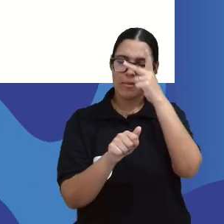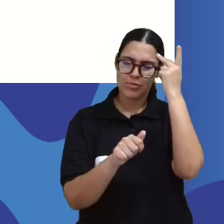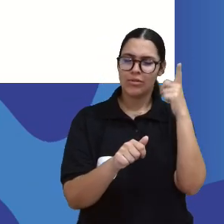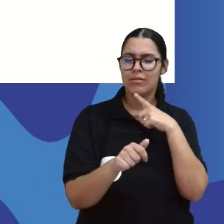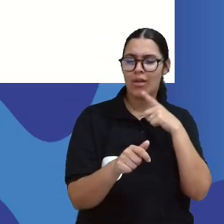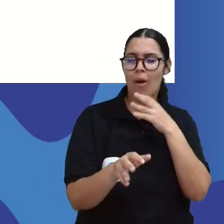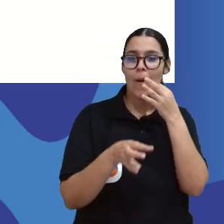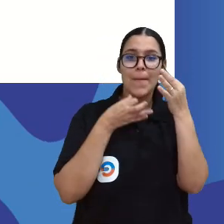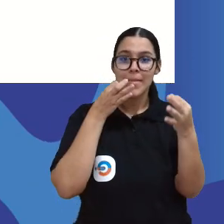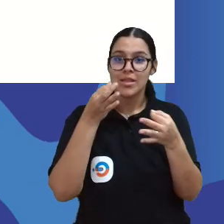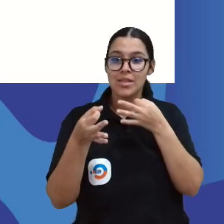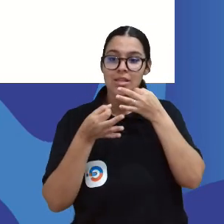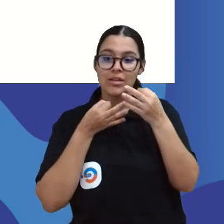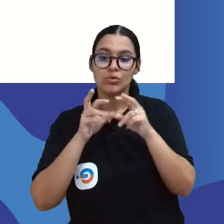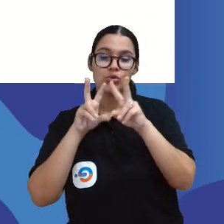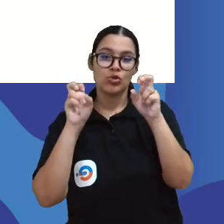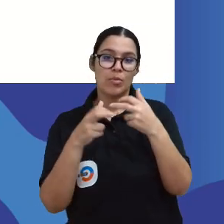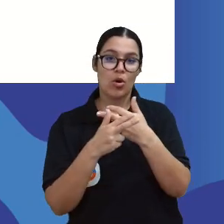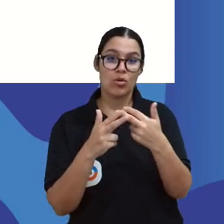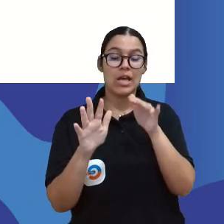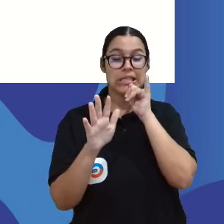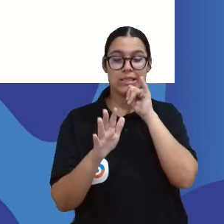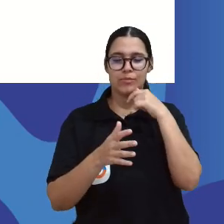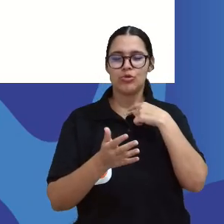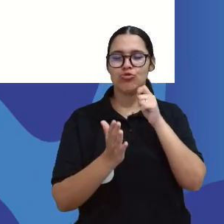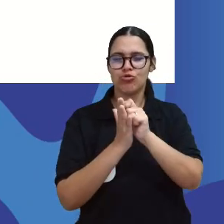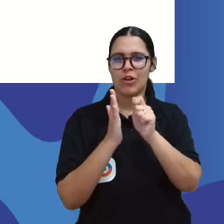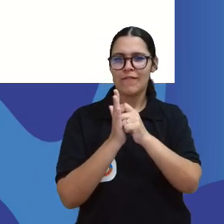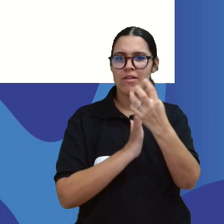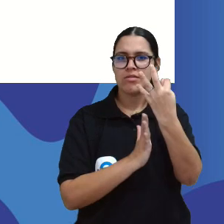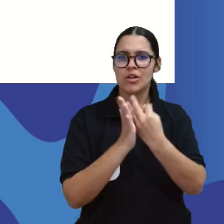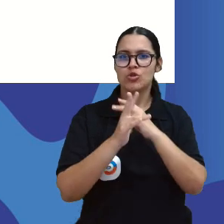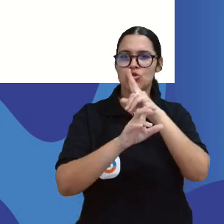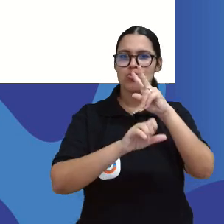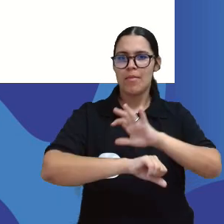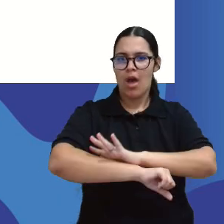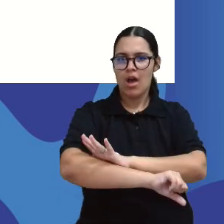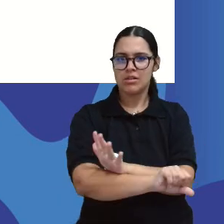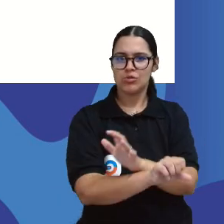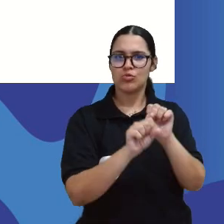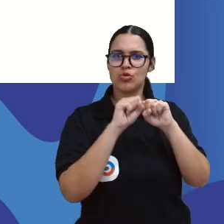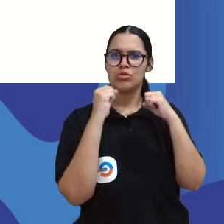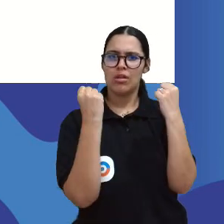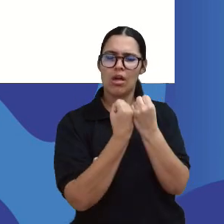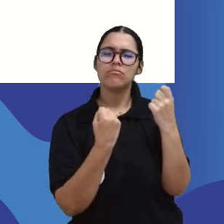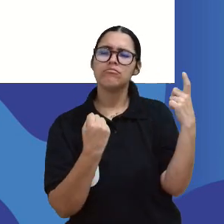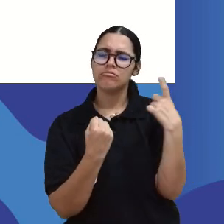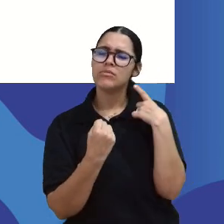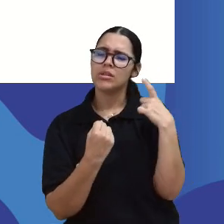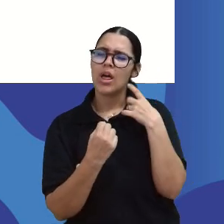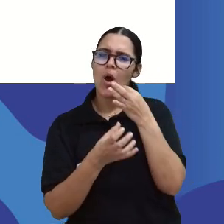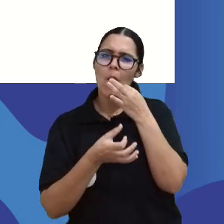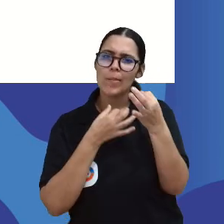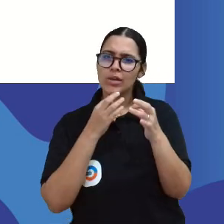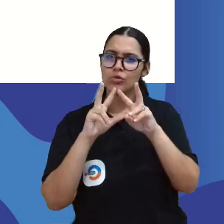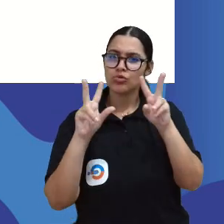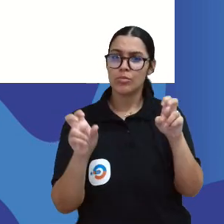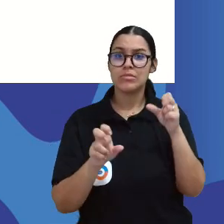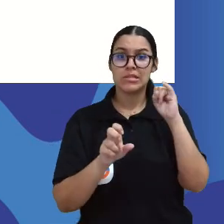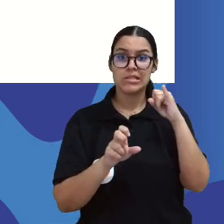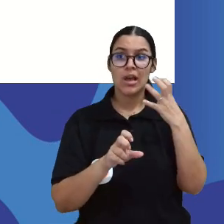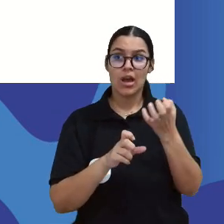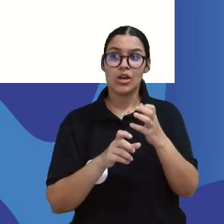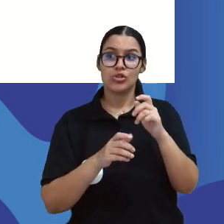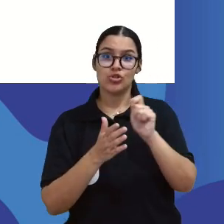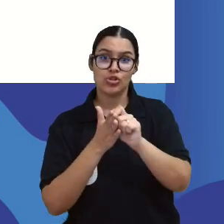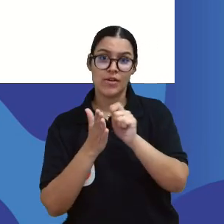um texto sobre racismo na sociedade, a gente tem uma opinião sobre isso. Se for escrever um texto sobre bullying na escola, a